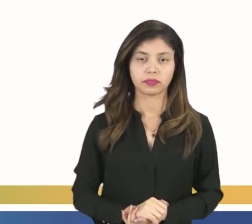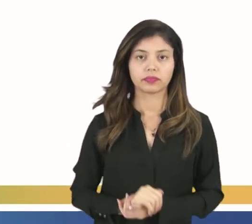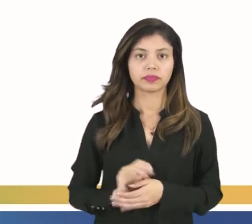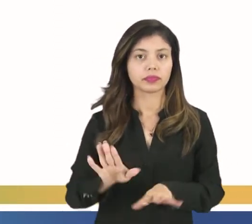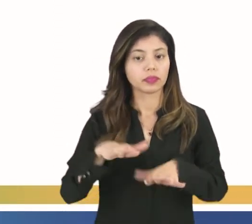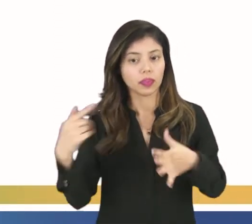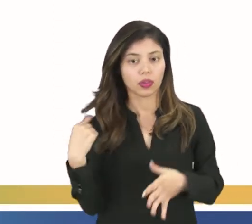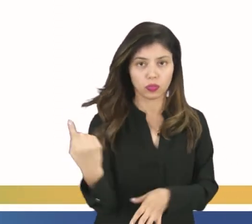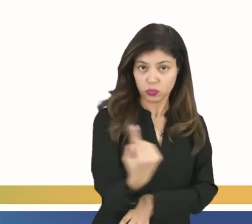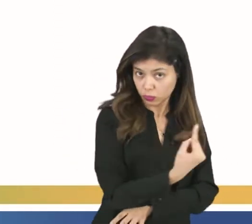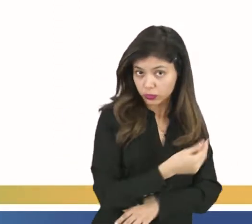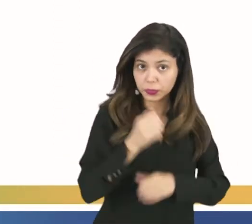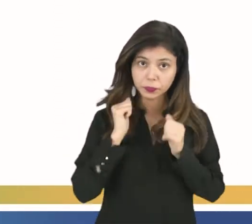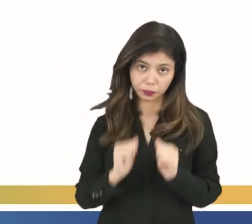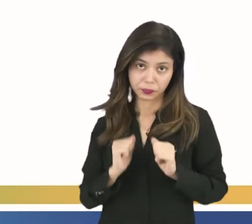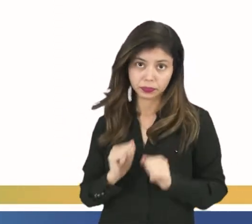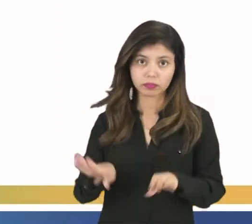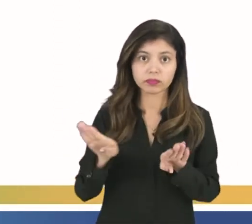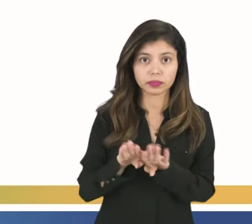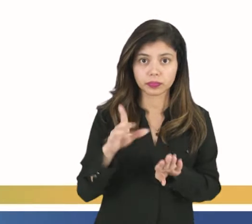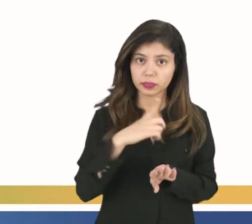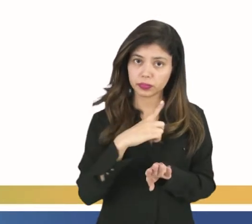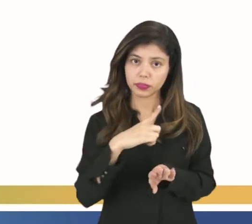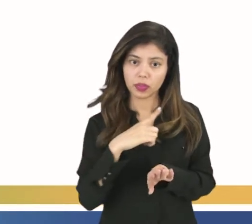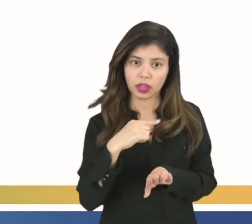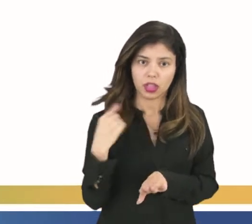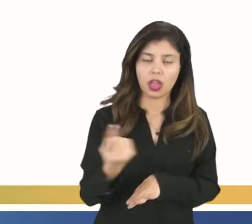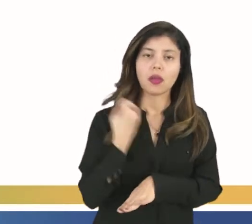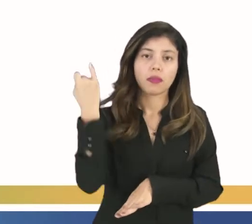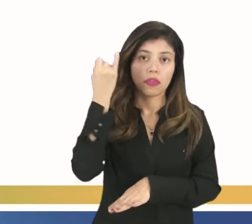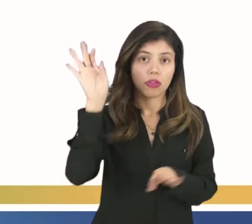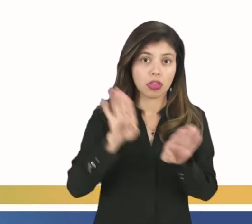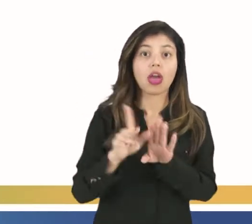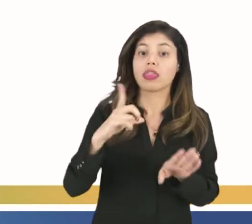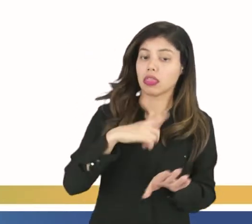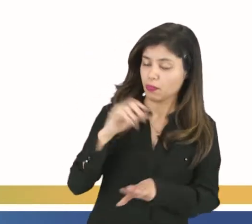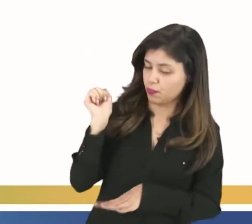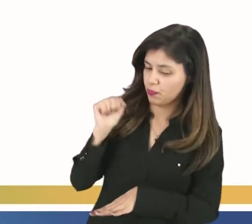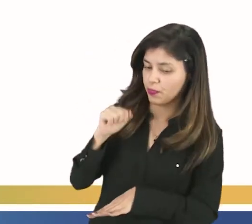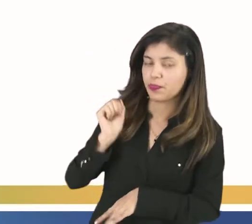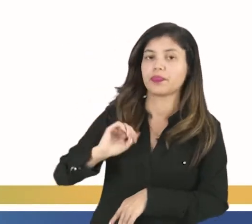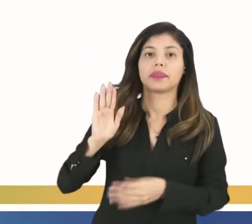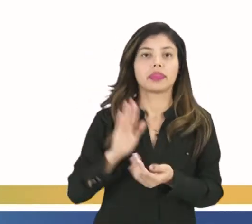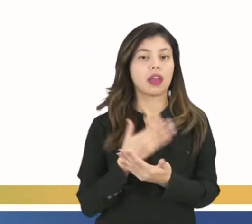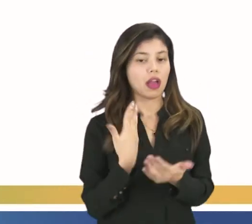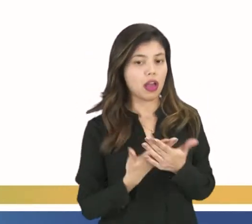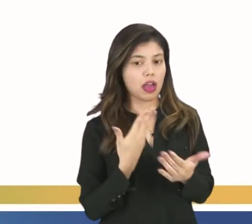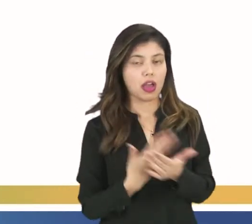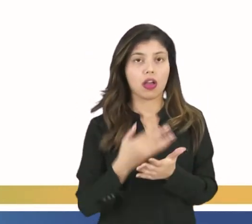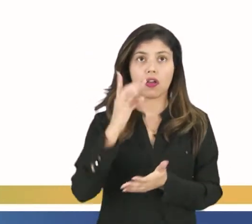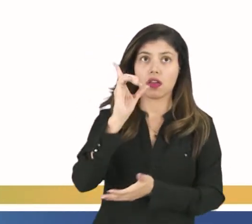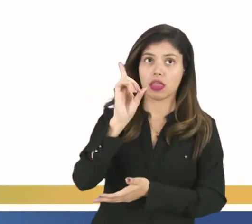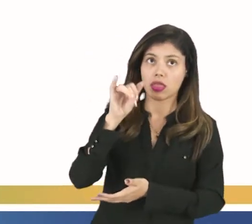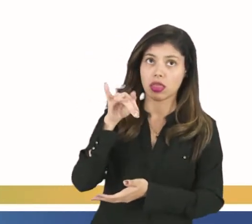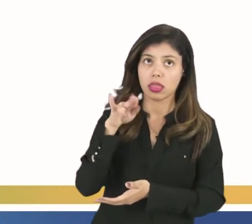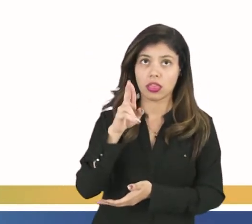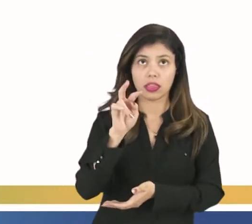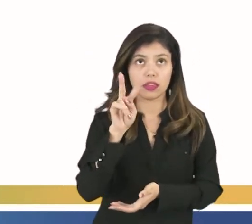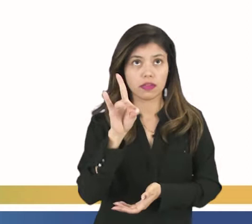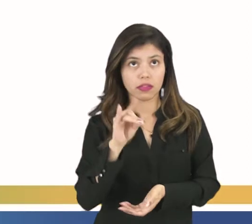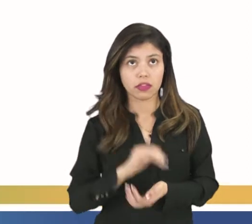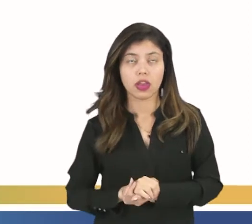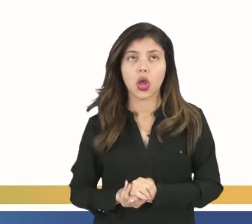para que nós possamos ter uma aula sobre Kant, é essencial que nós tenhamos tido, e nós tivemos, uma aula sobre David Hume, porque